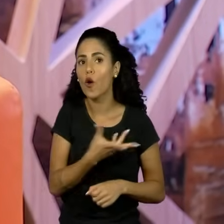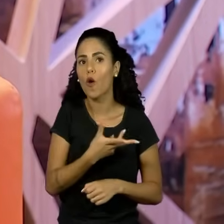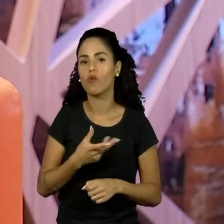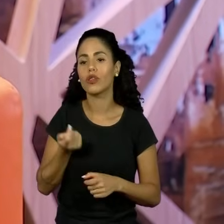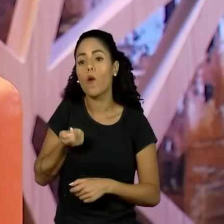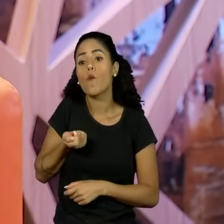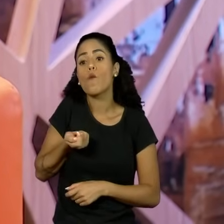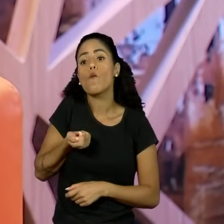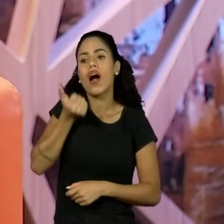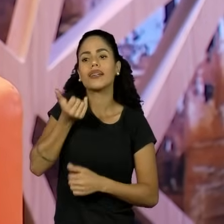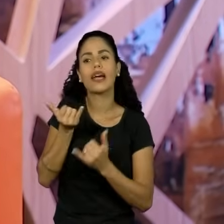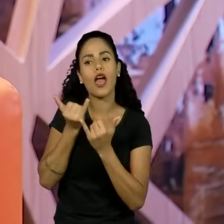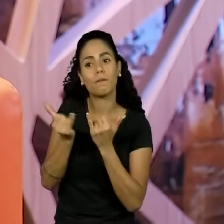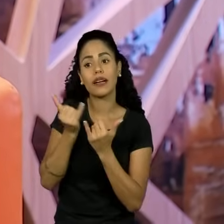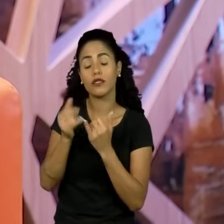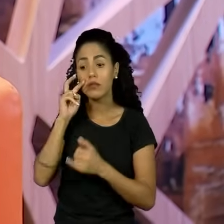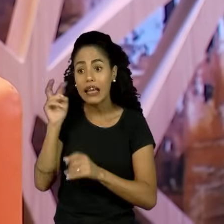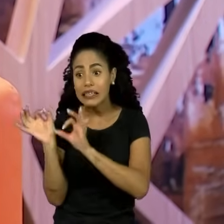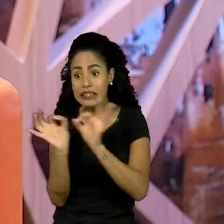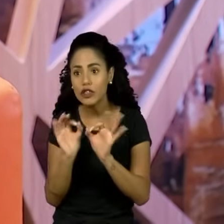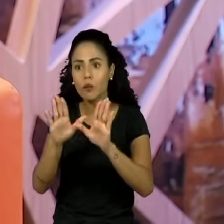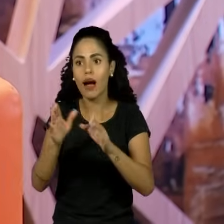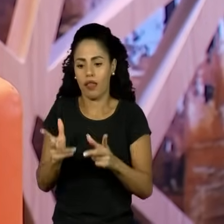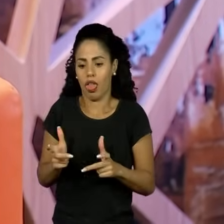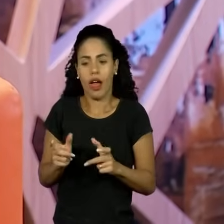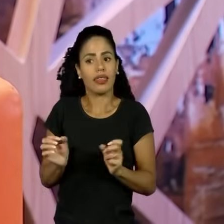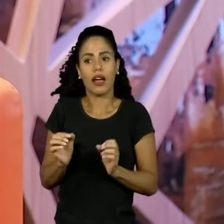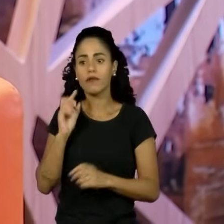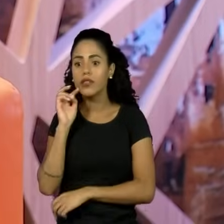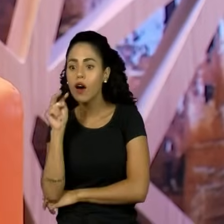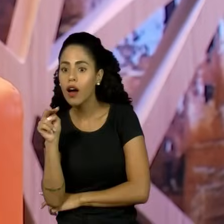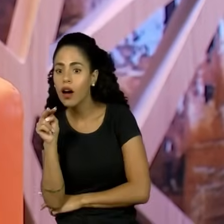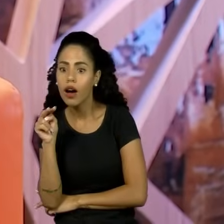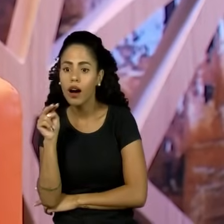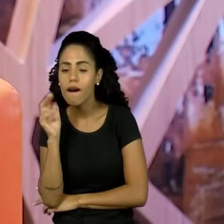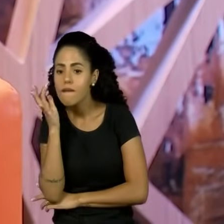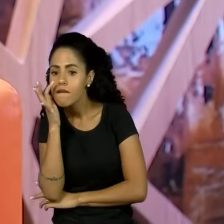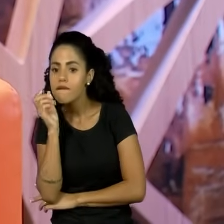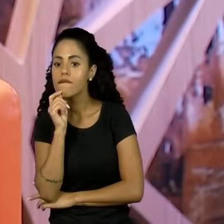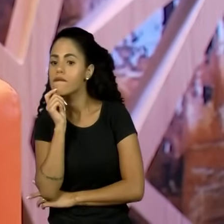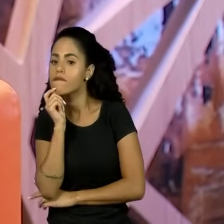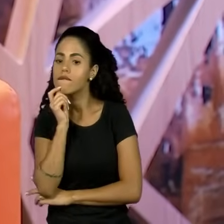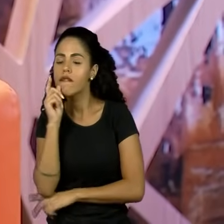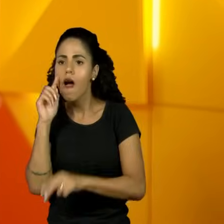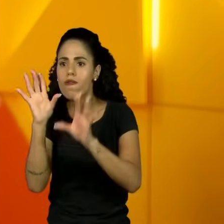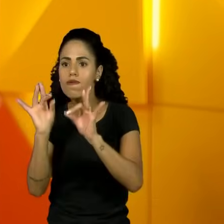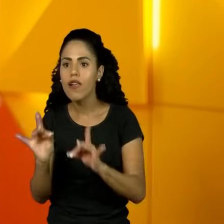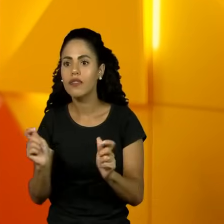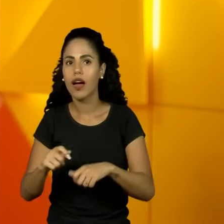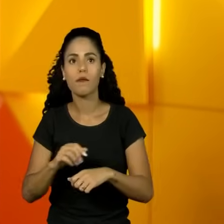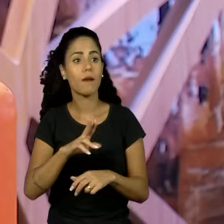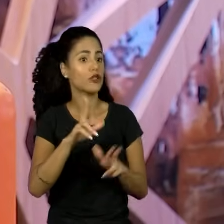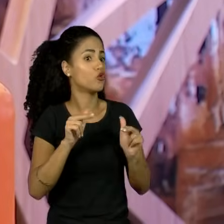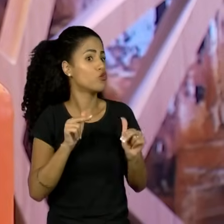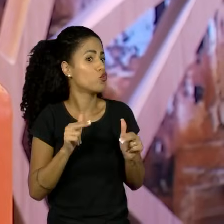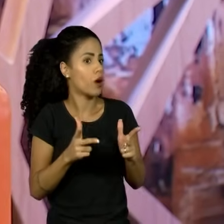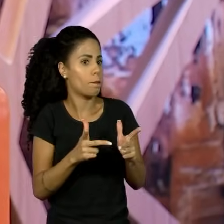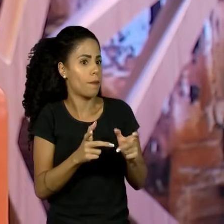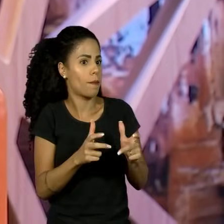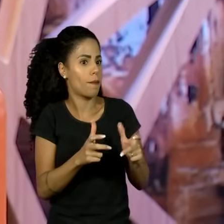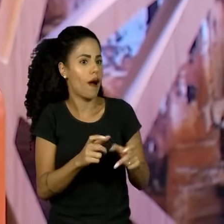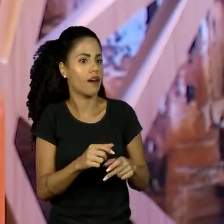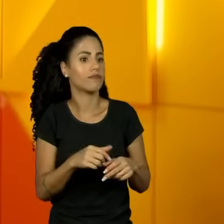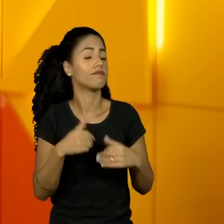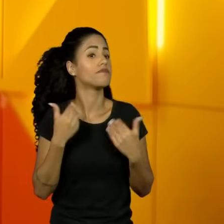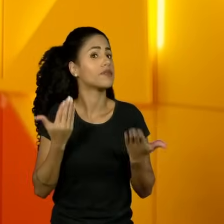quase jogar, só que sem jogar. Você tem muita gente que conhece o jogo inteiro sem ter jogado. E nunca jogou. Sim. Mas por causa dos Mas tá,